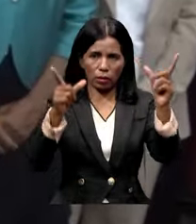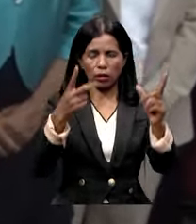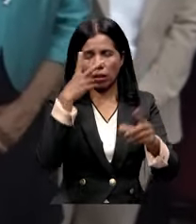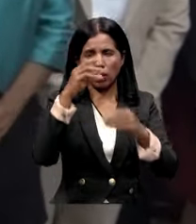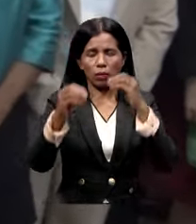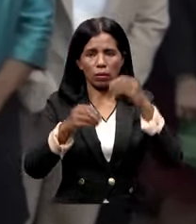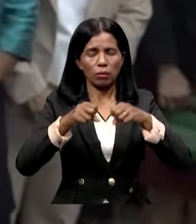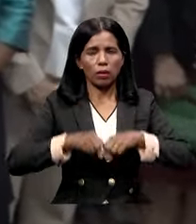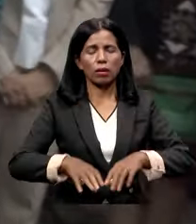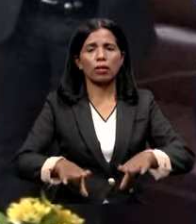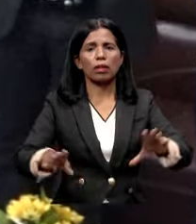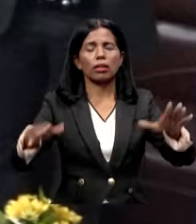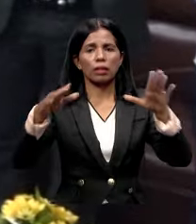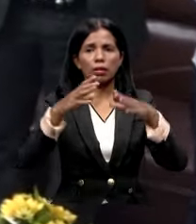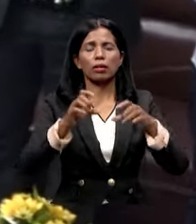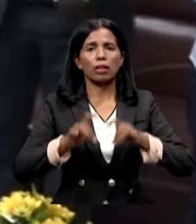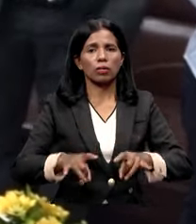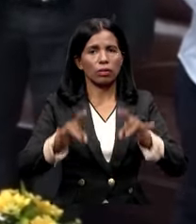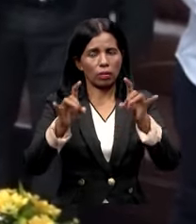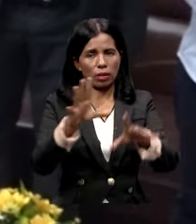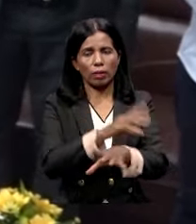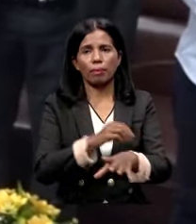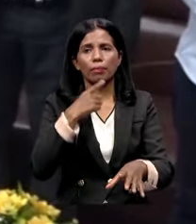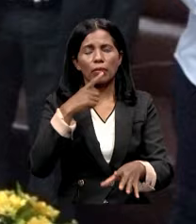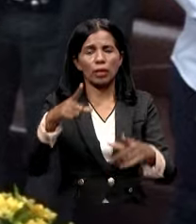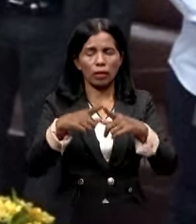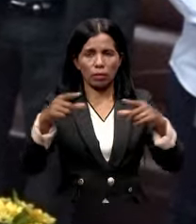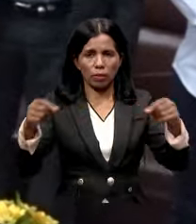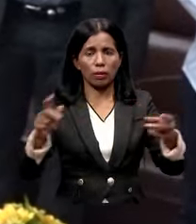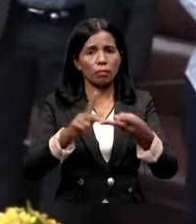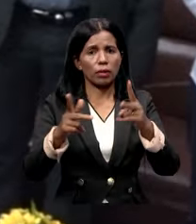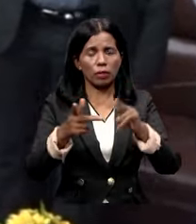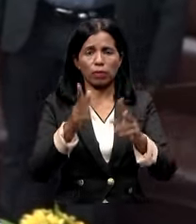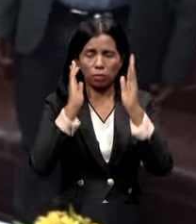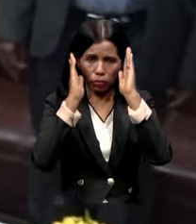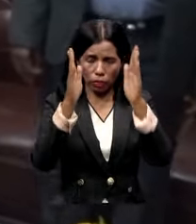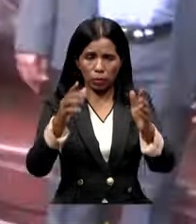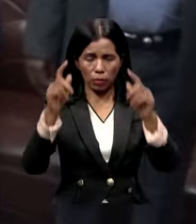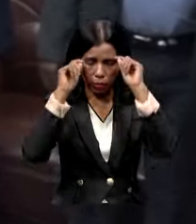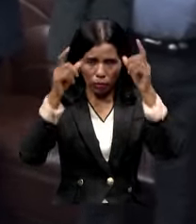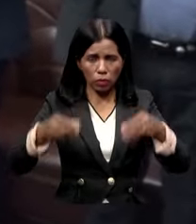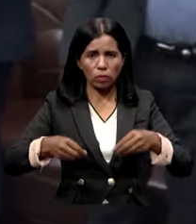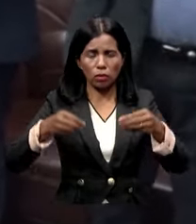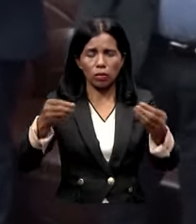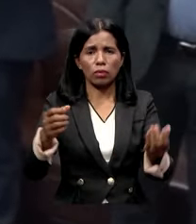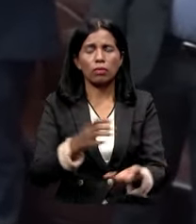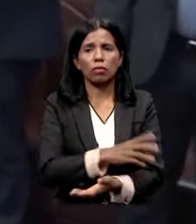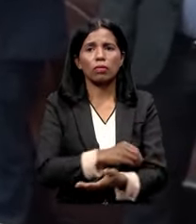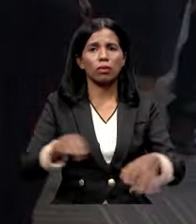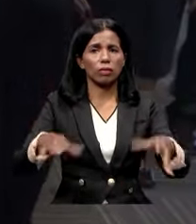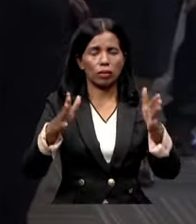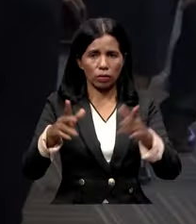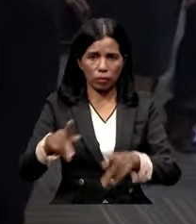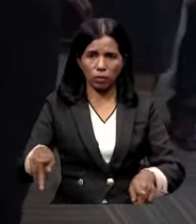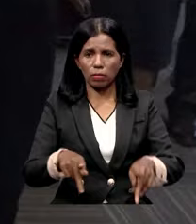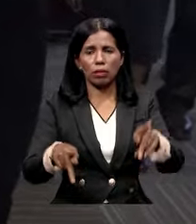fronteira marítima ho Austrália. Japão no dar parceiro estratégico ba Timor-Leste ho de oferece apoio formação recurso humano ba funcionário